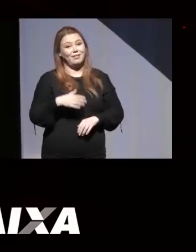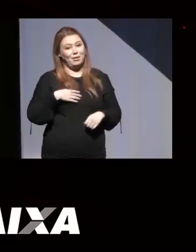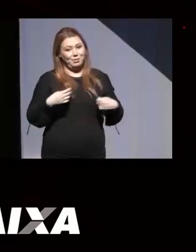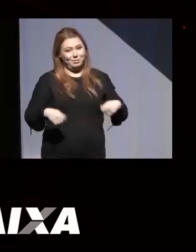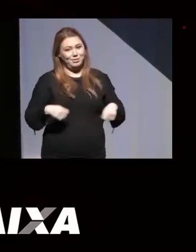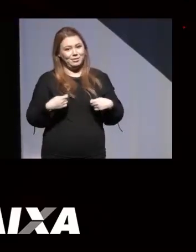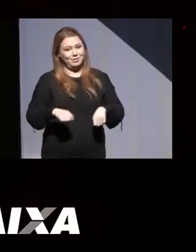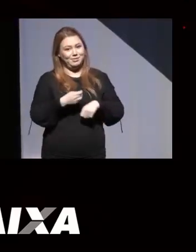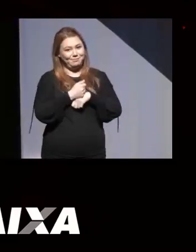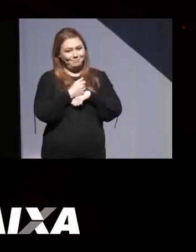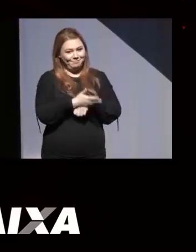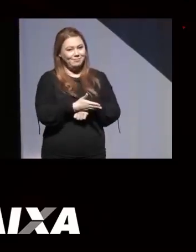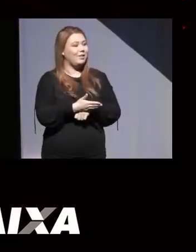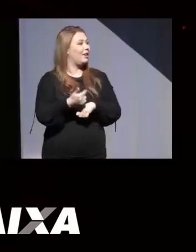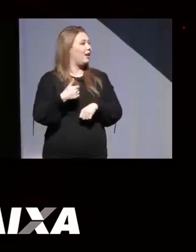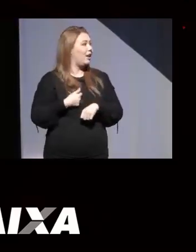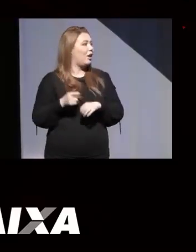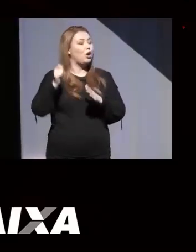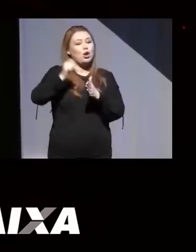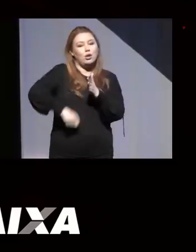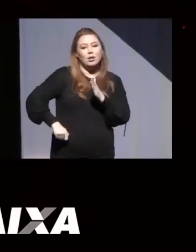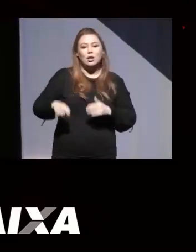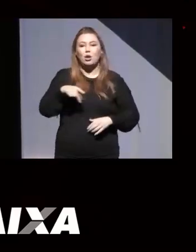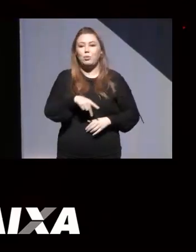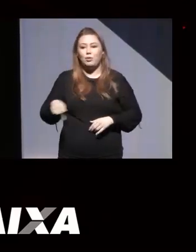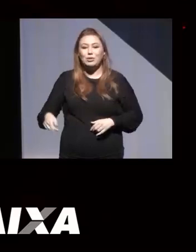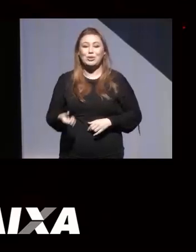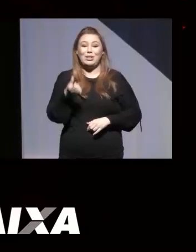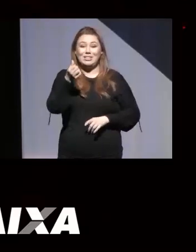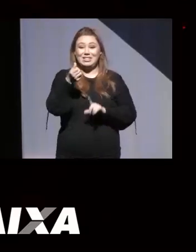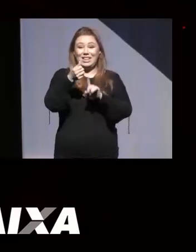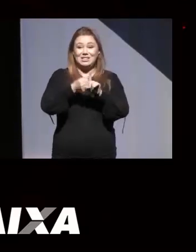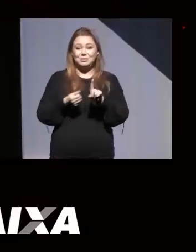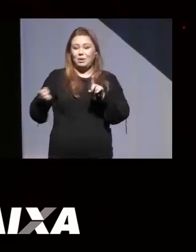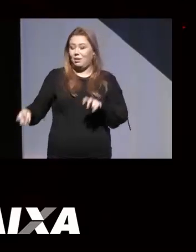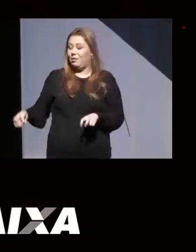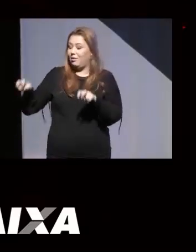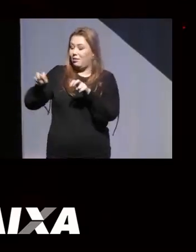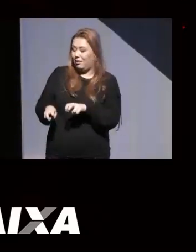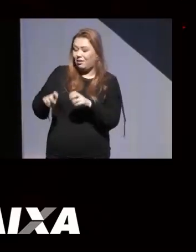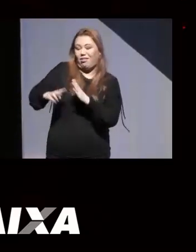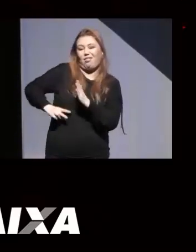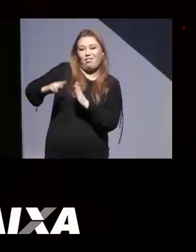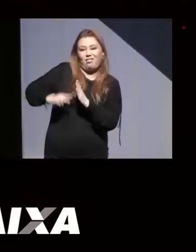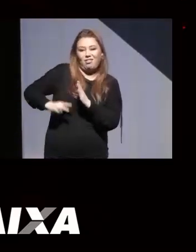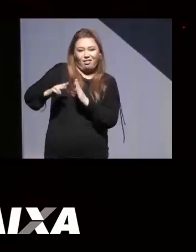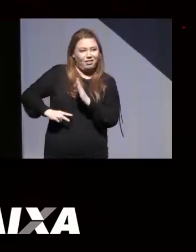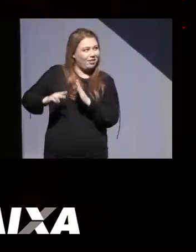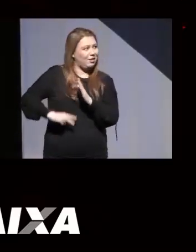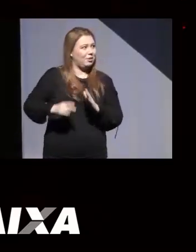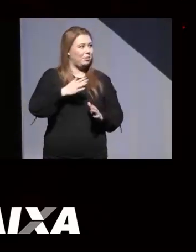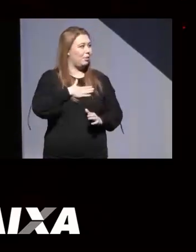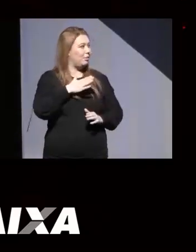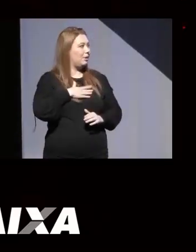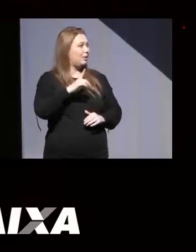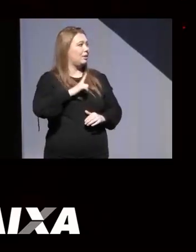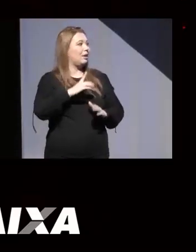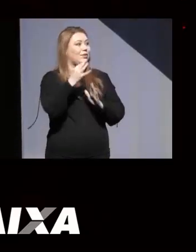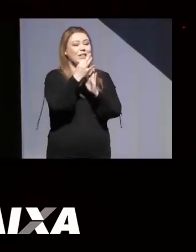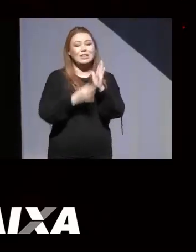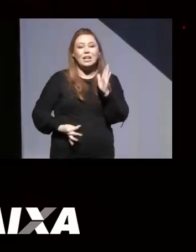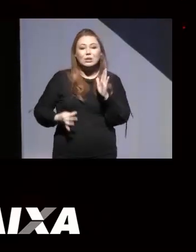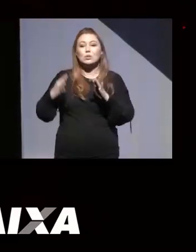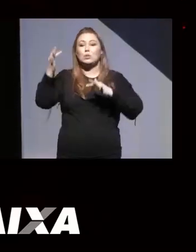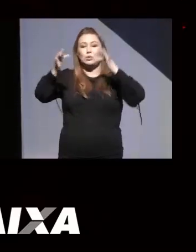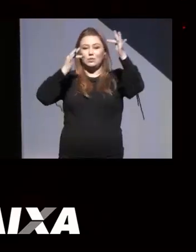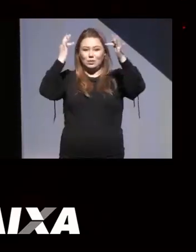virar. Contratei um professor que ficou 6 meses sentado comigo, lendo os textos. E ele me deu para ler textos de